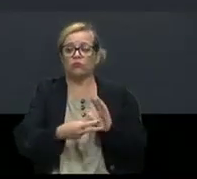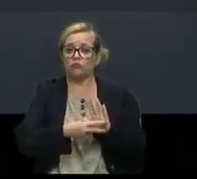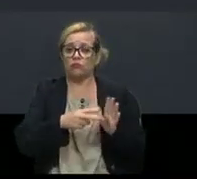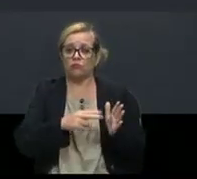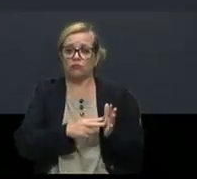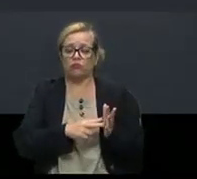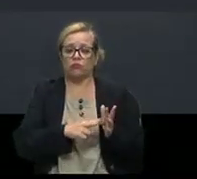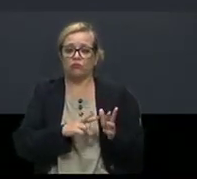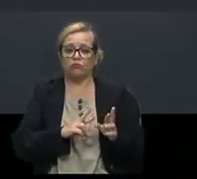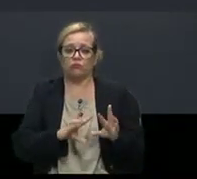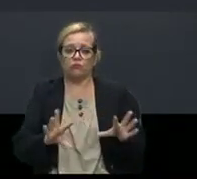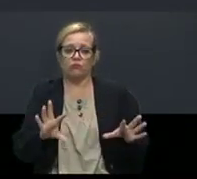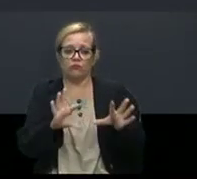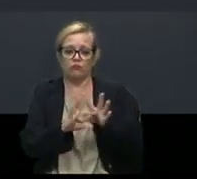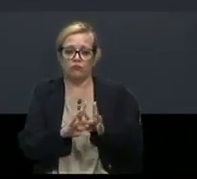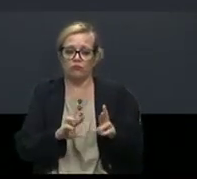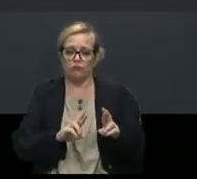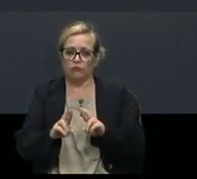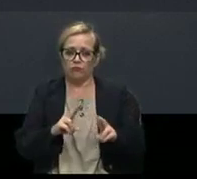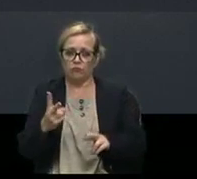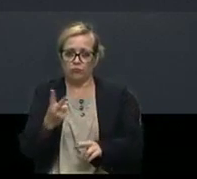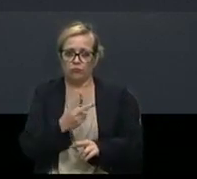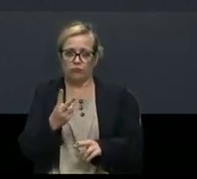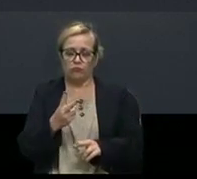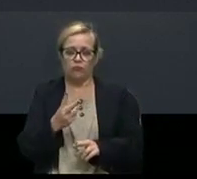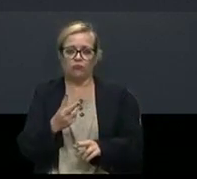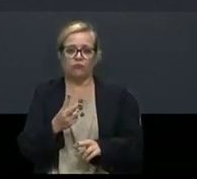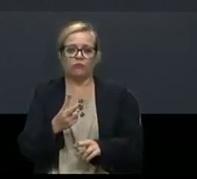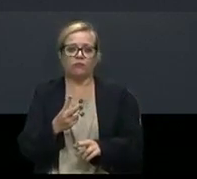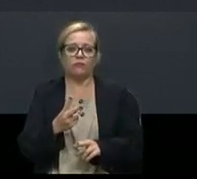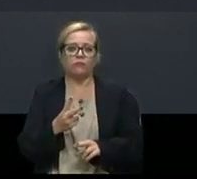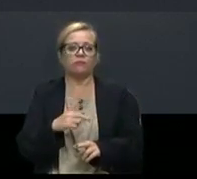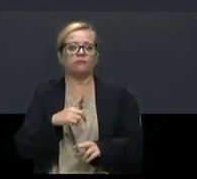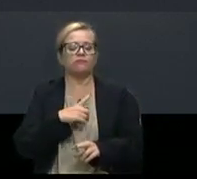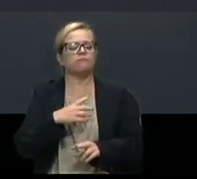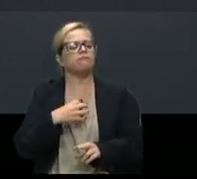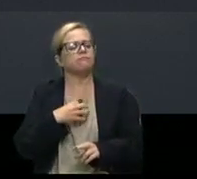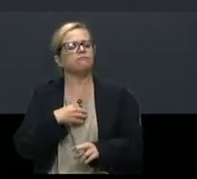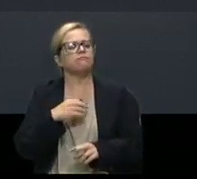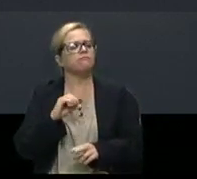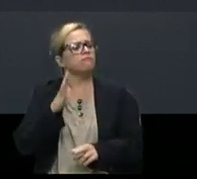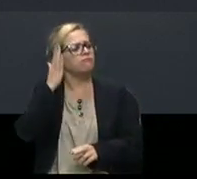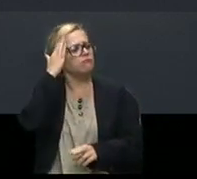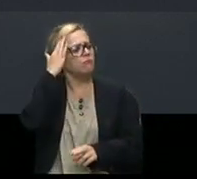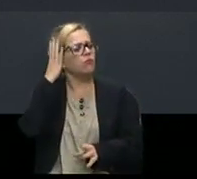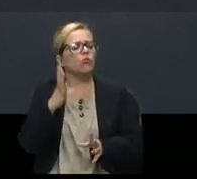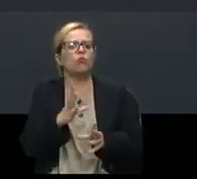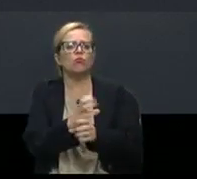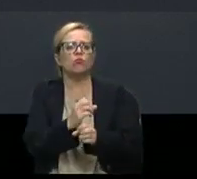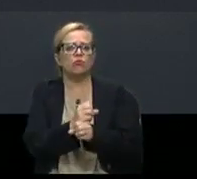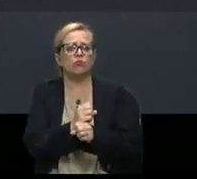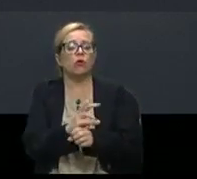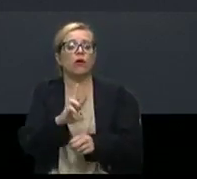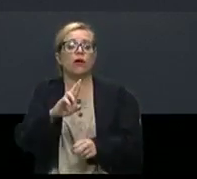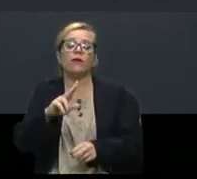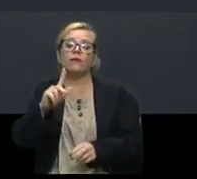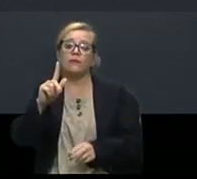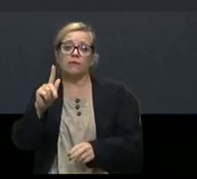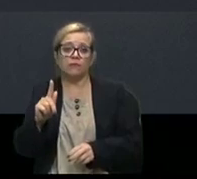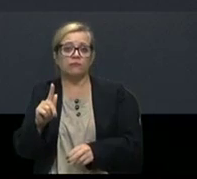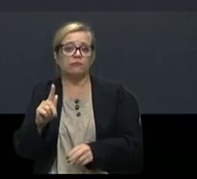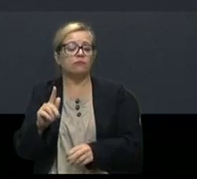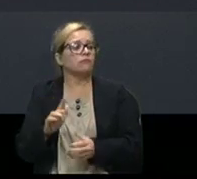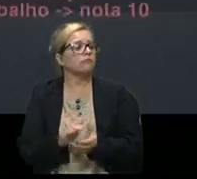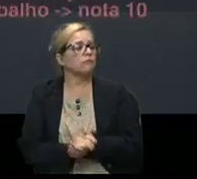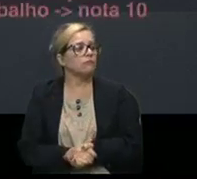da correlação entre essas duas variáveis, fez sentido determinar uma equação para a reta de regressão.